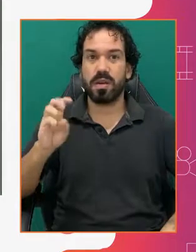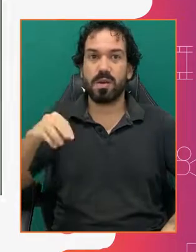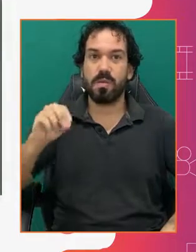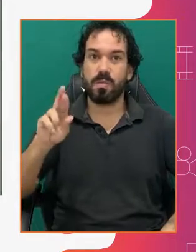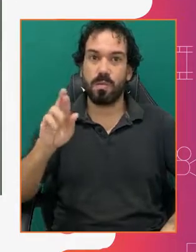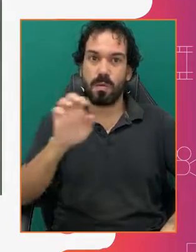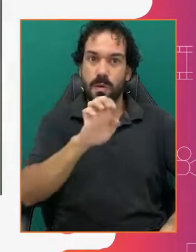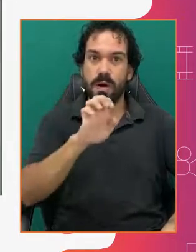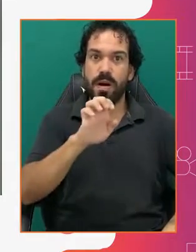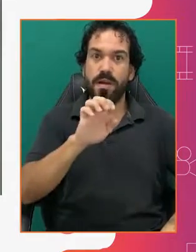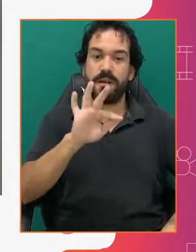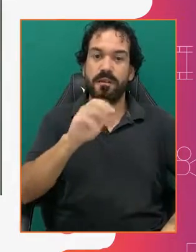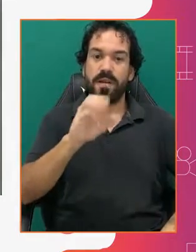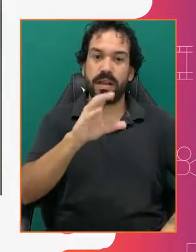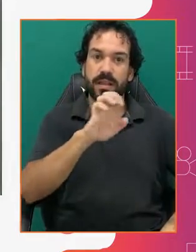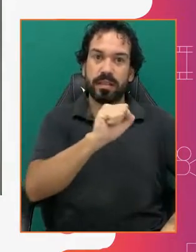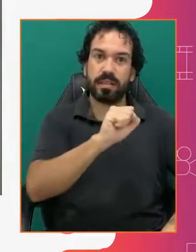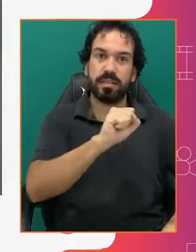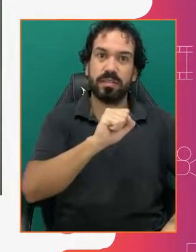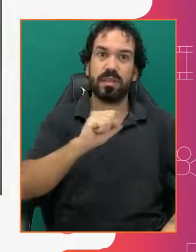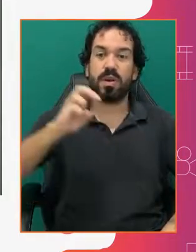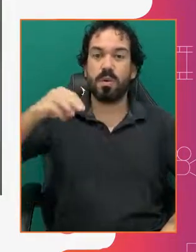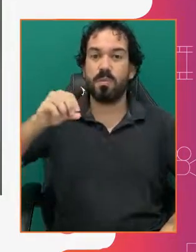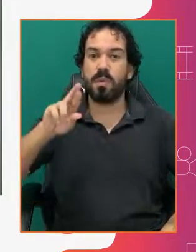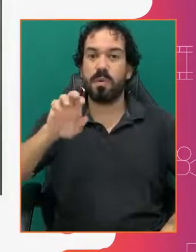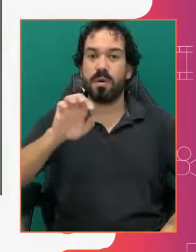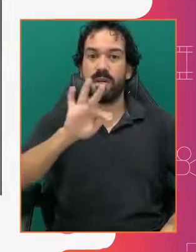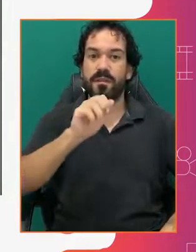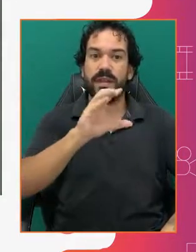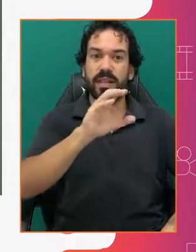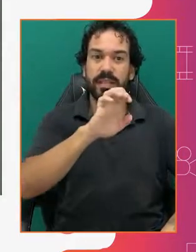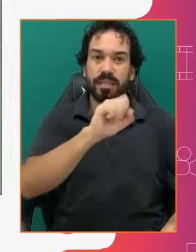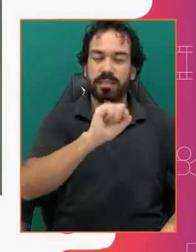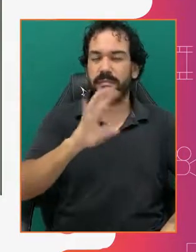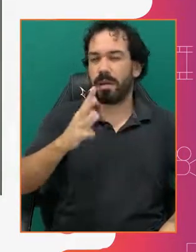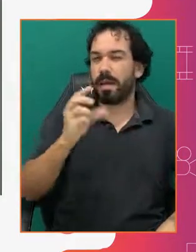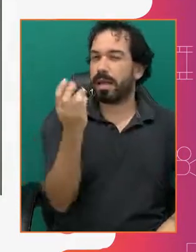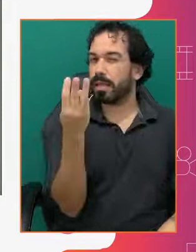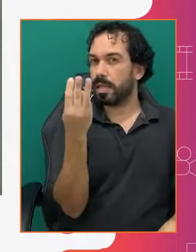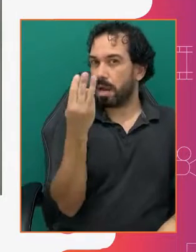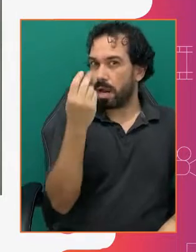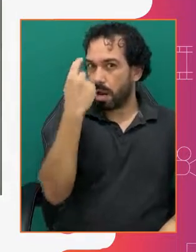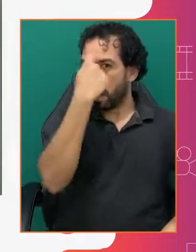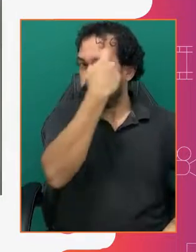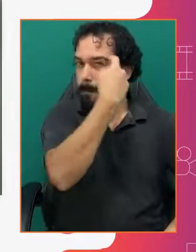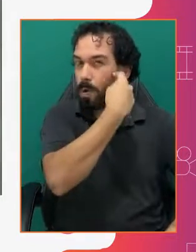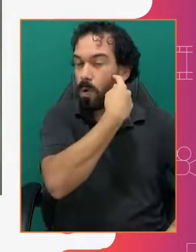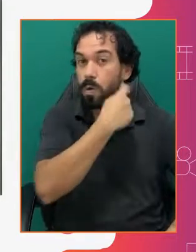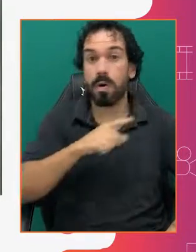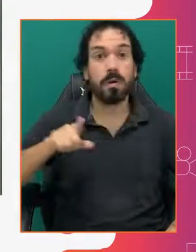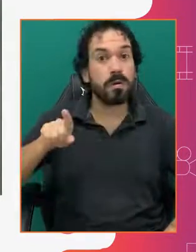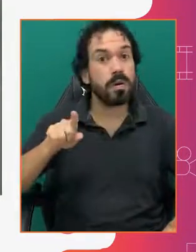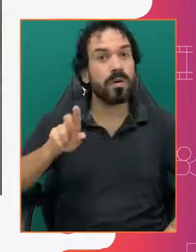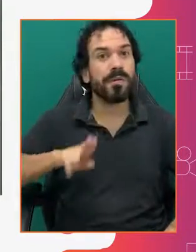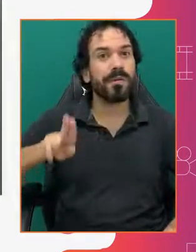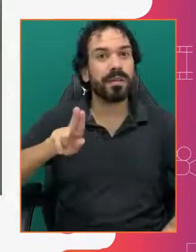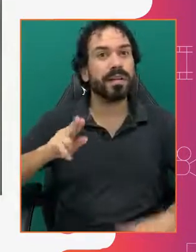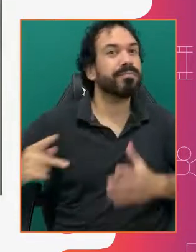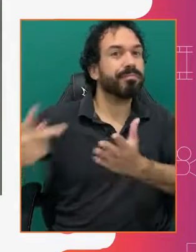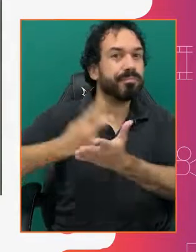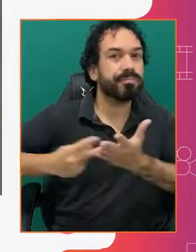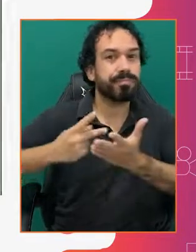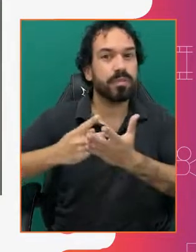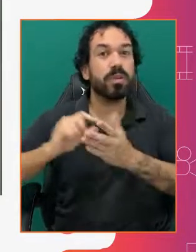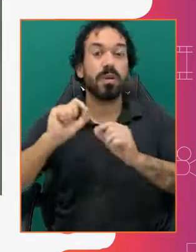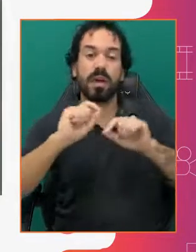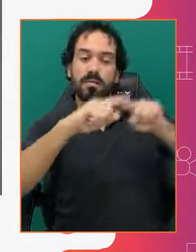of Funny Faces. Ele tem cerca de 3 minutos de duração e foi usada ilustrações